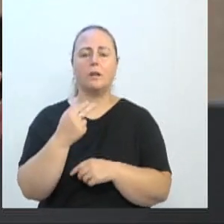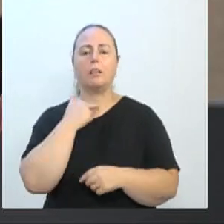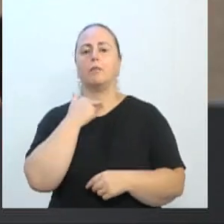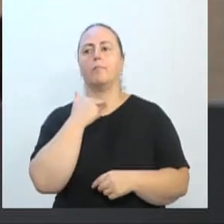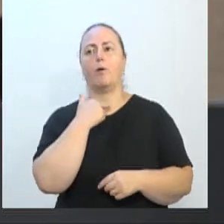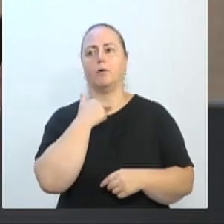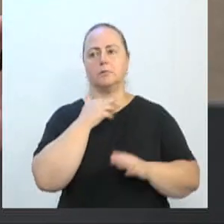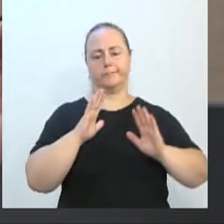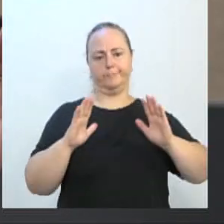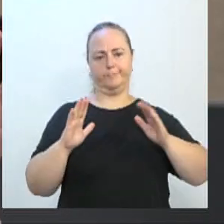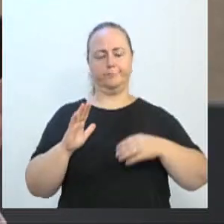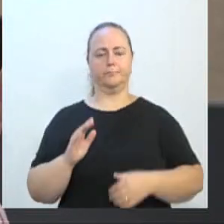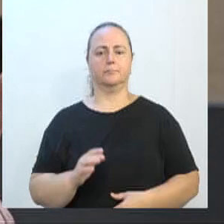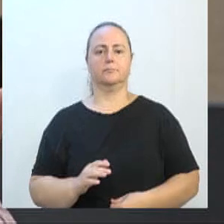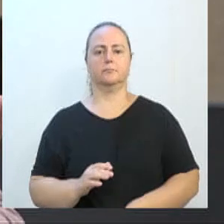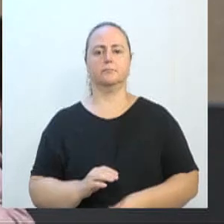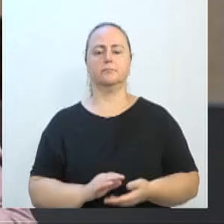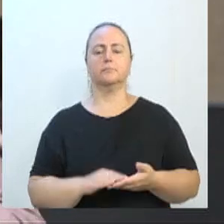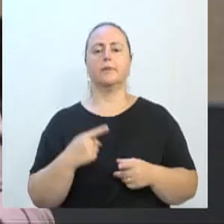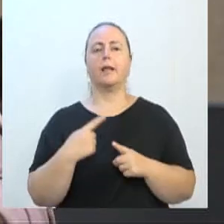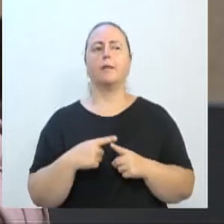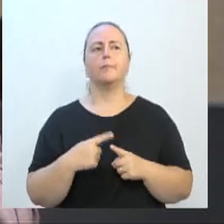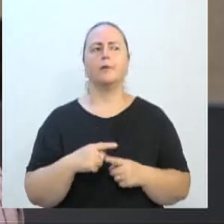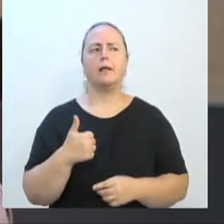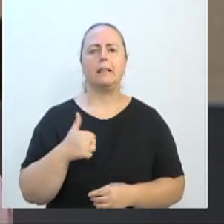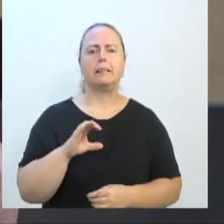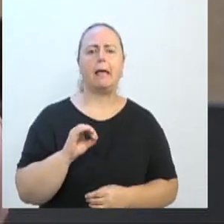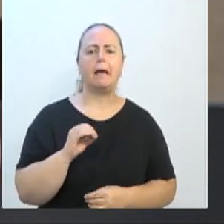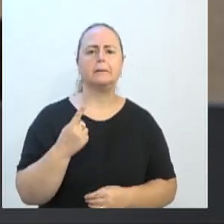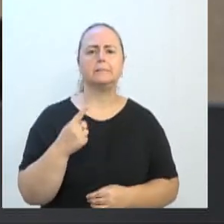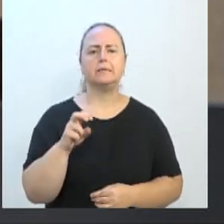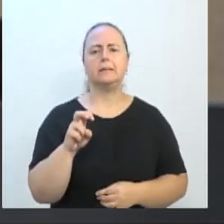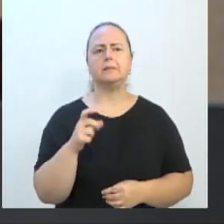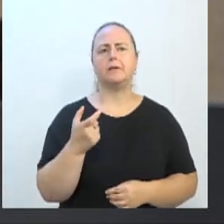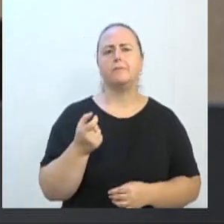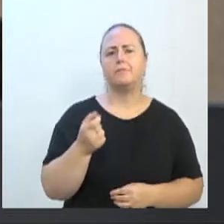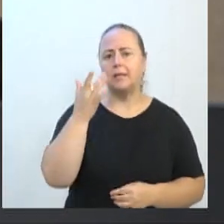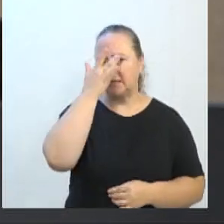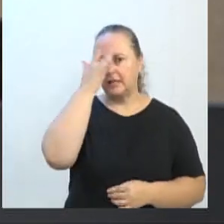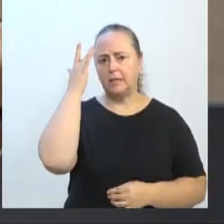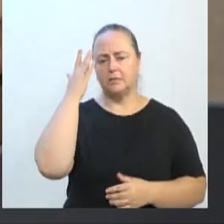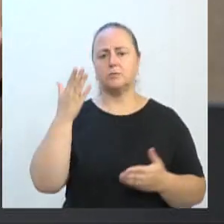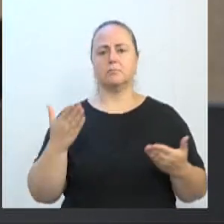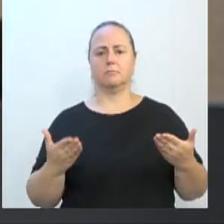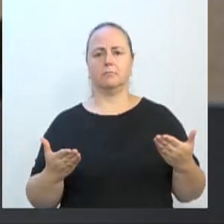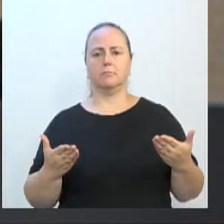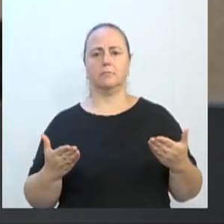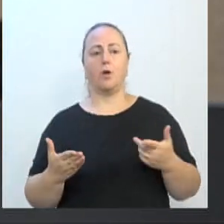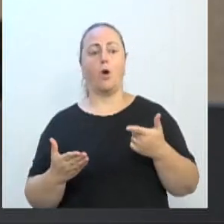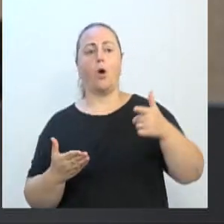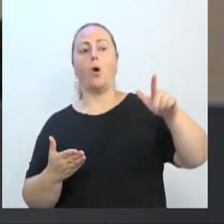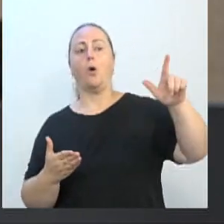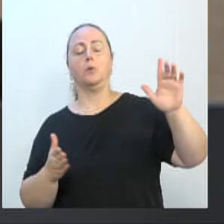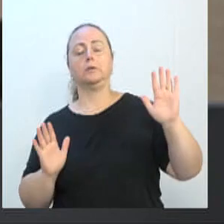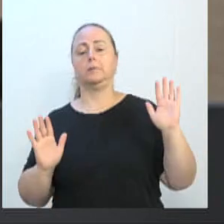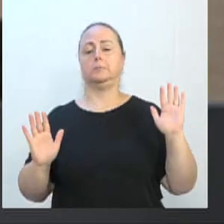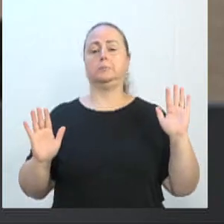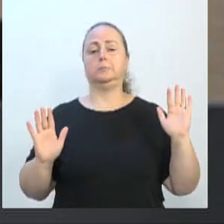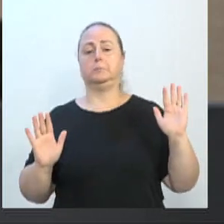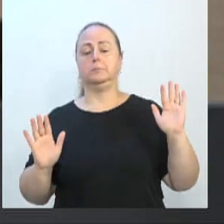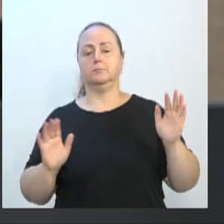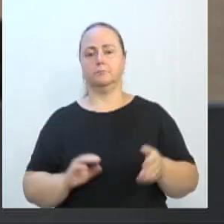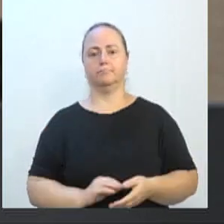pode, porque eram apenas 10, 15, 20 pessoas, e em detrimento às outras 50,